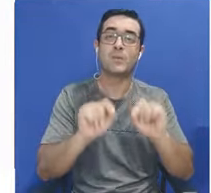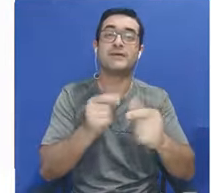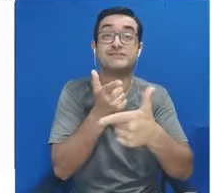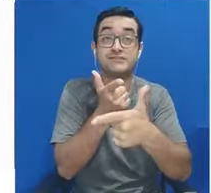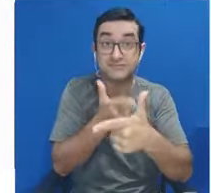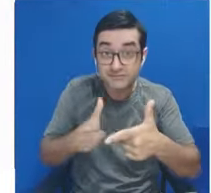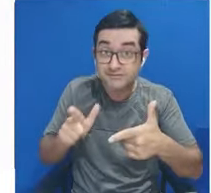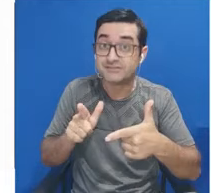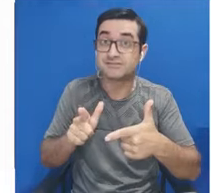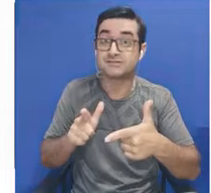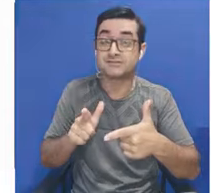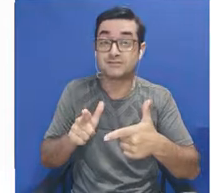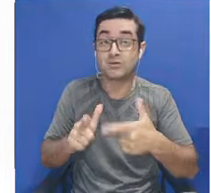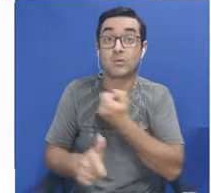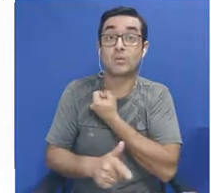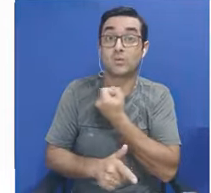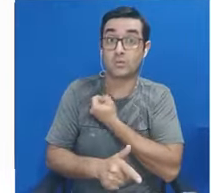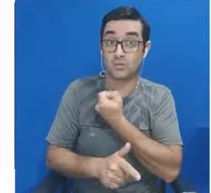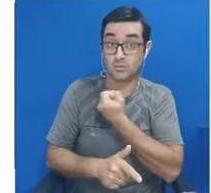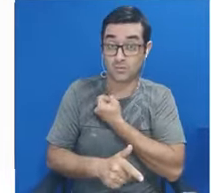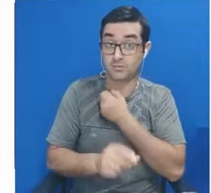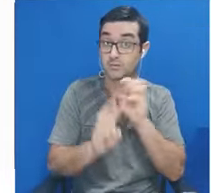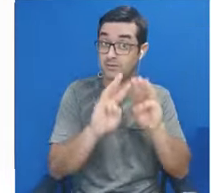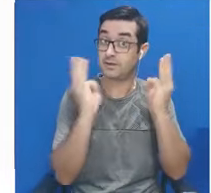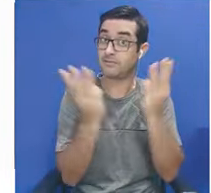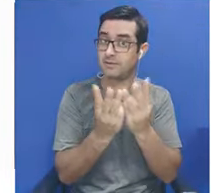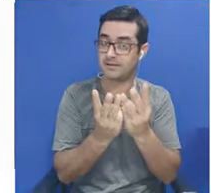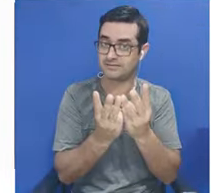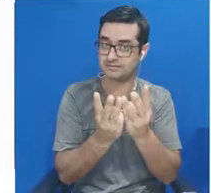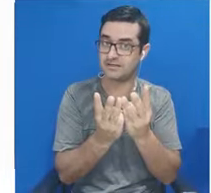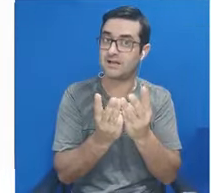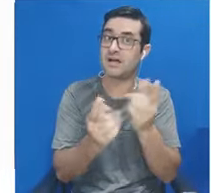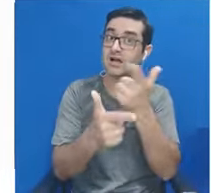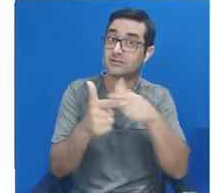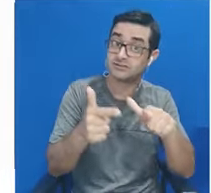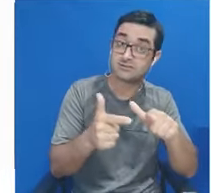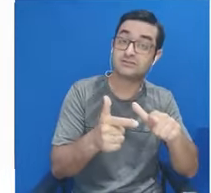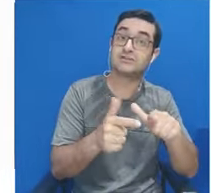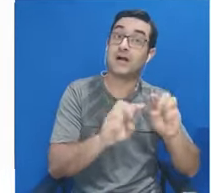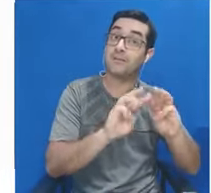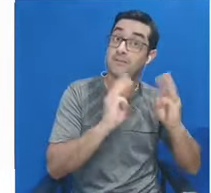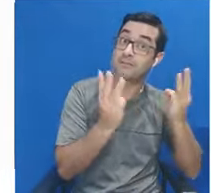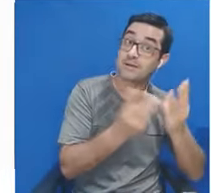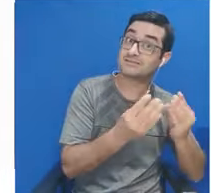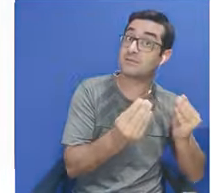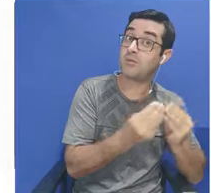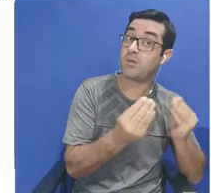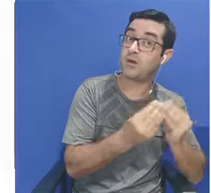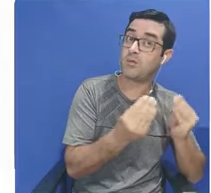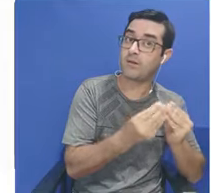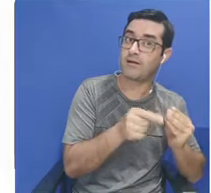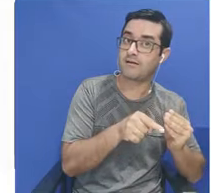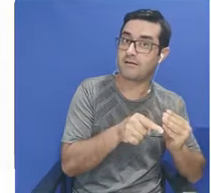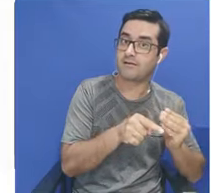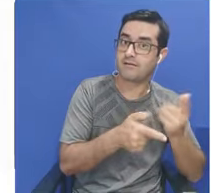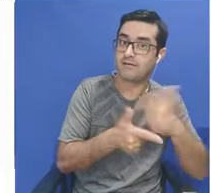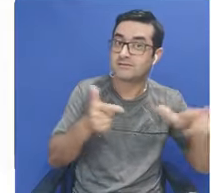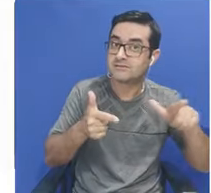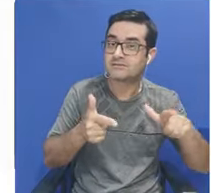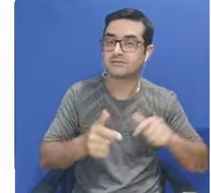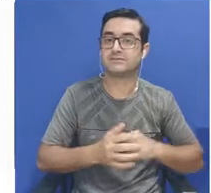massa molecular. Está aqui, ó, a massa que eu encontrei pela massa molecular e encontro o número de mols.